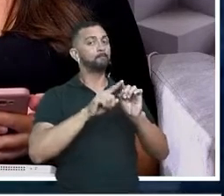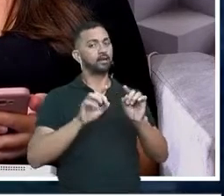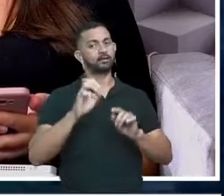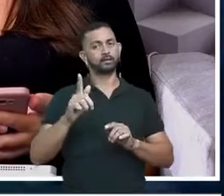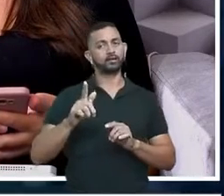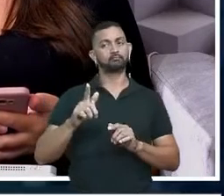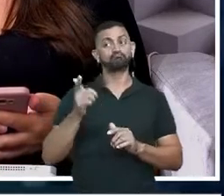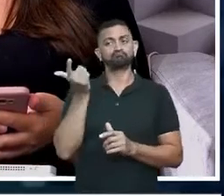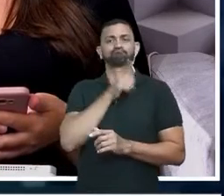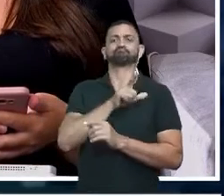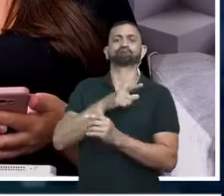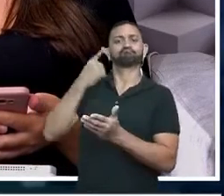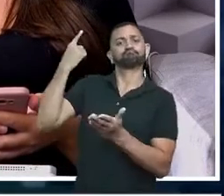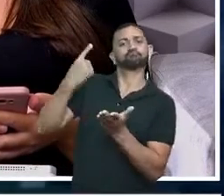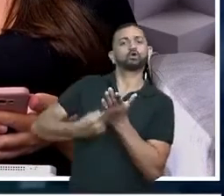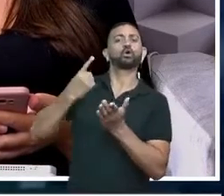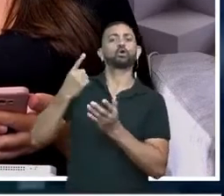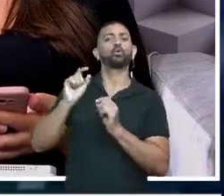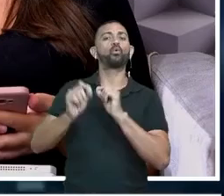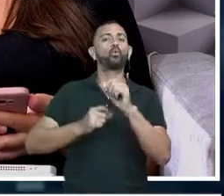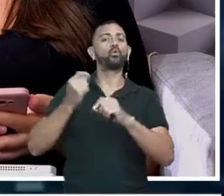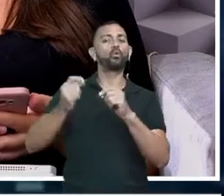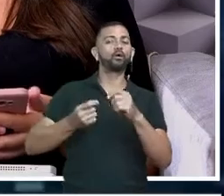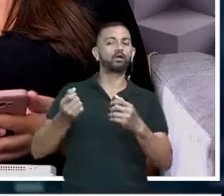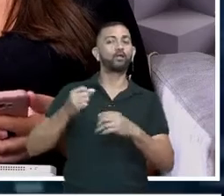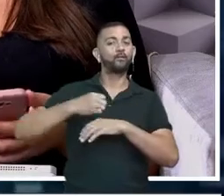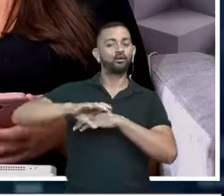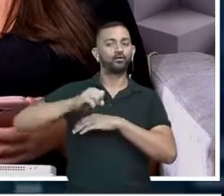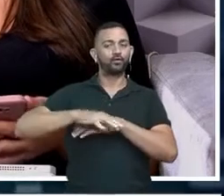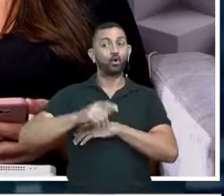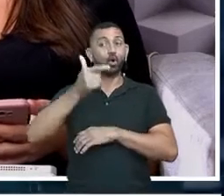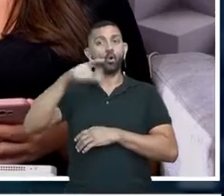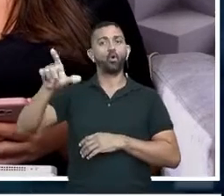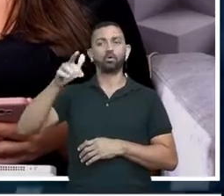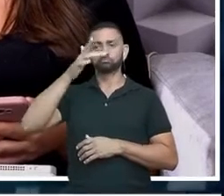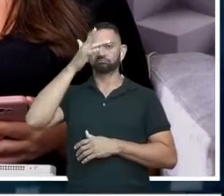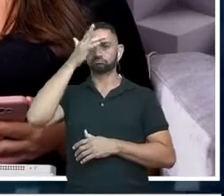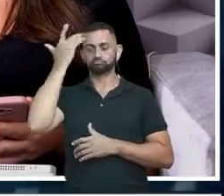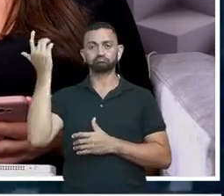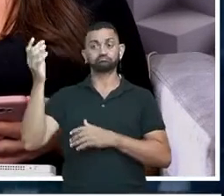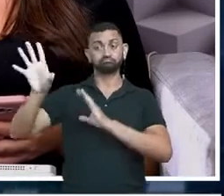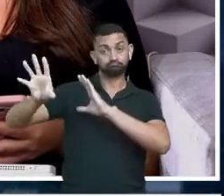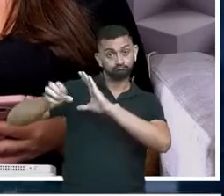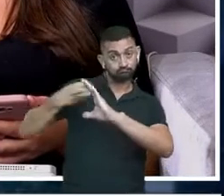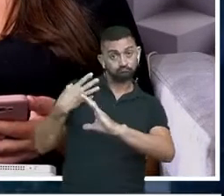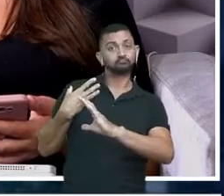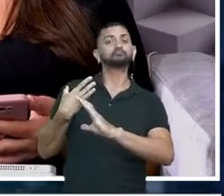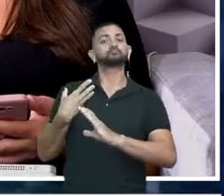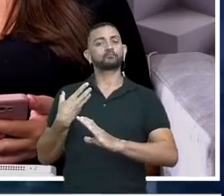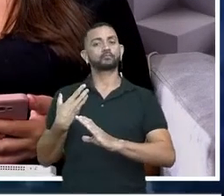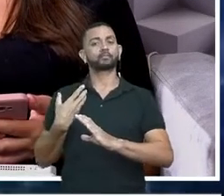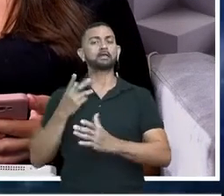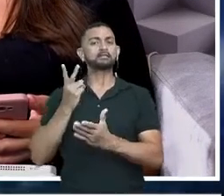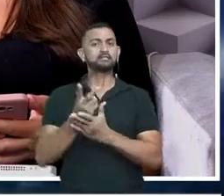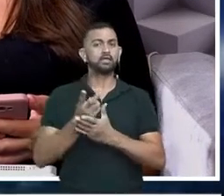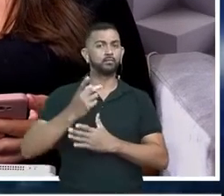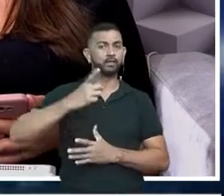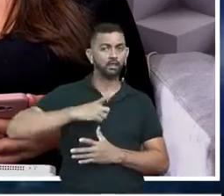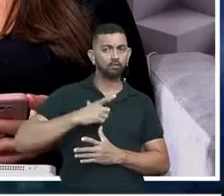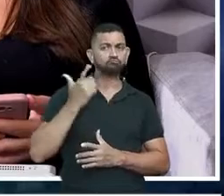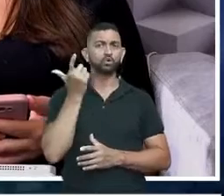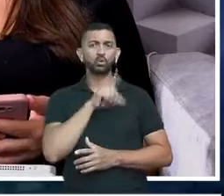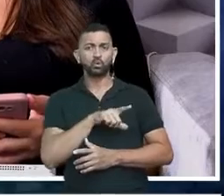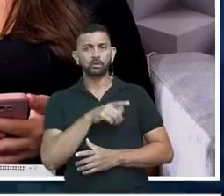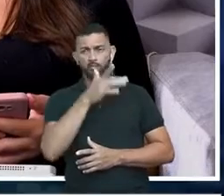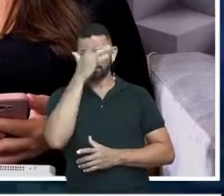lei de abuso de autoridade mas claro a gente conseguiu confirmar tudo isso que a gente tá trazendo para você em outras fontes com outras fontes e